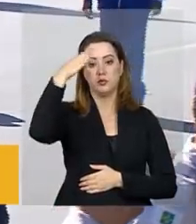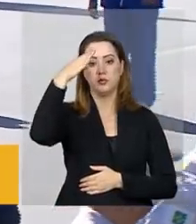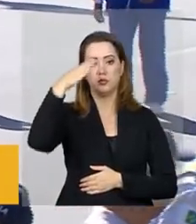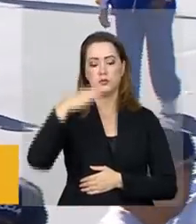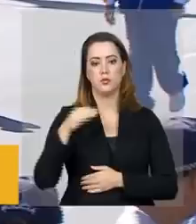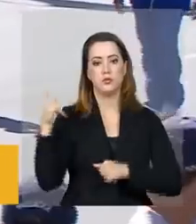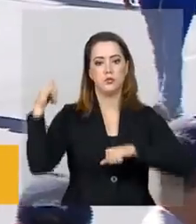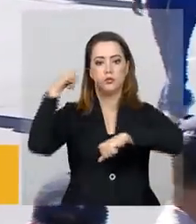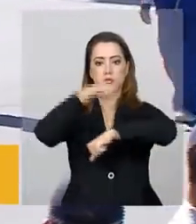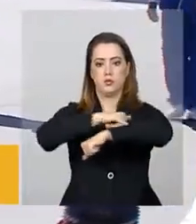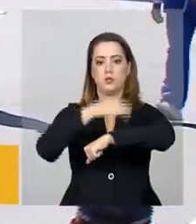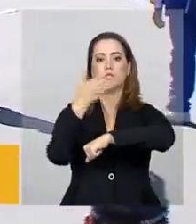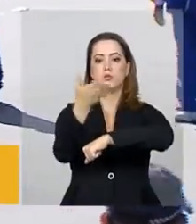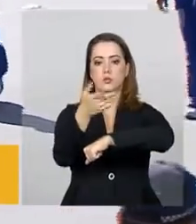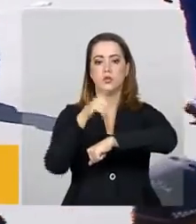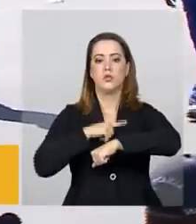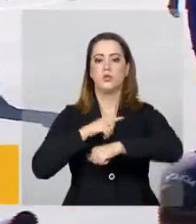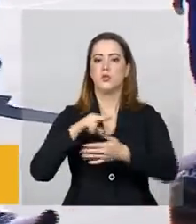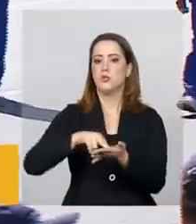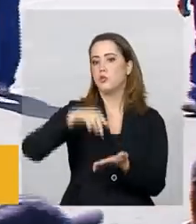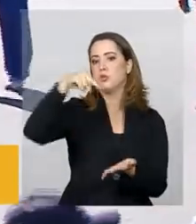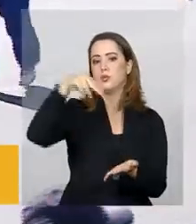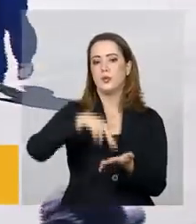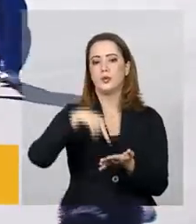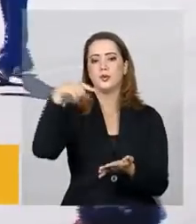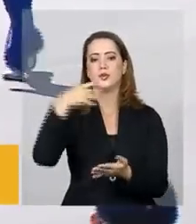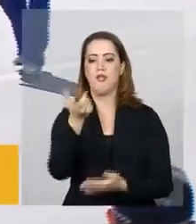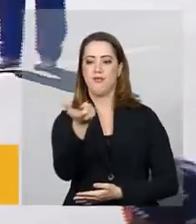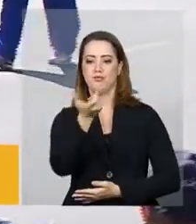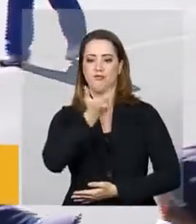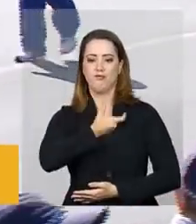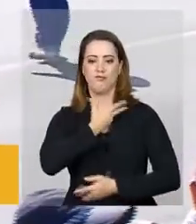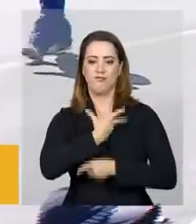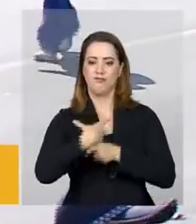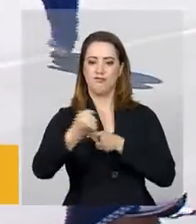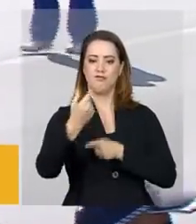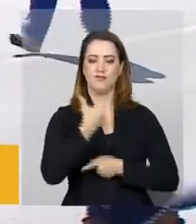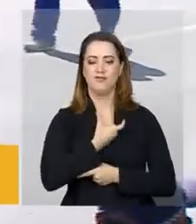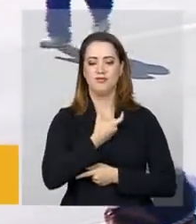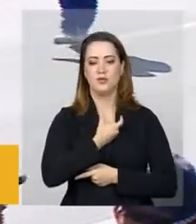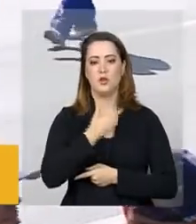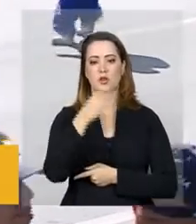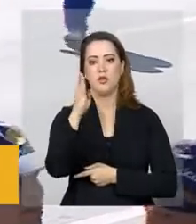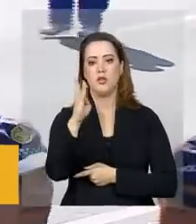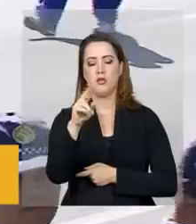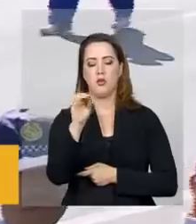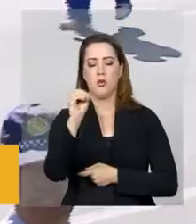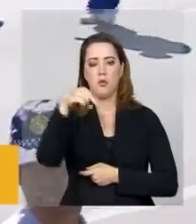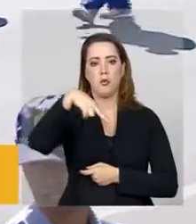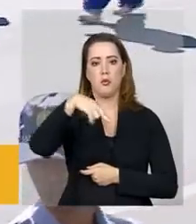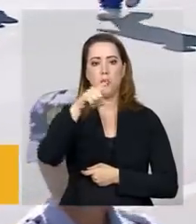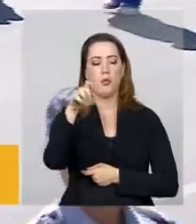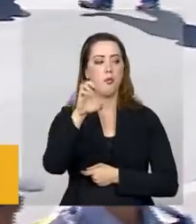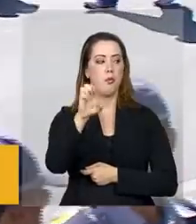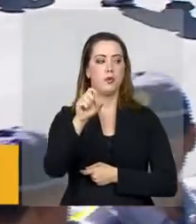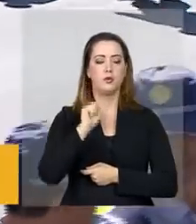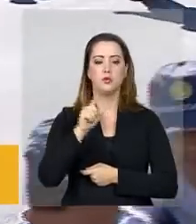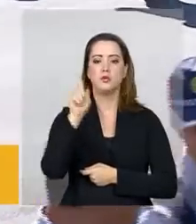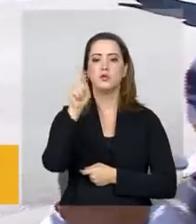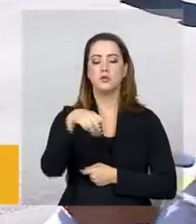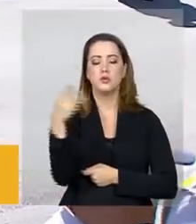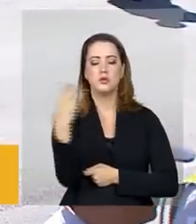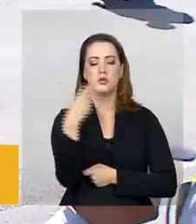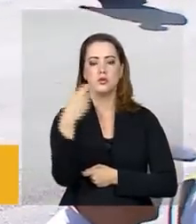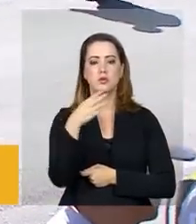Arthur Dori, Força Aérea Brasileira, ginástica olímpica, medalha de bronze, das 4 medalhas que a Força Aérea conseguiu, é terceiro